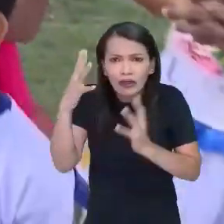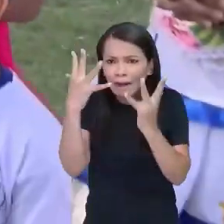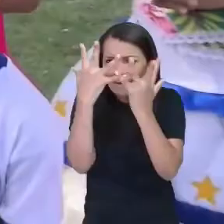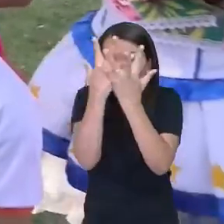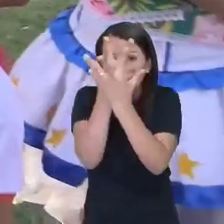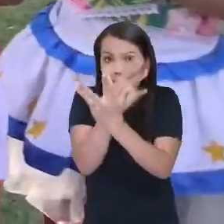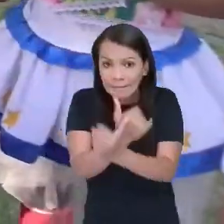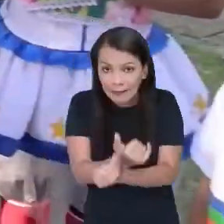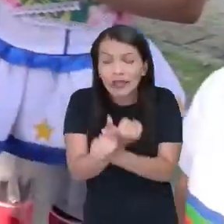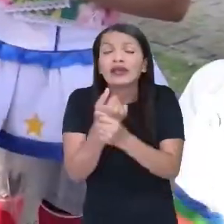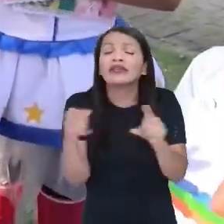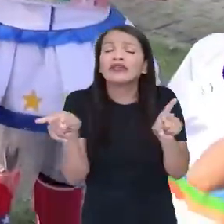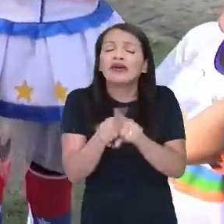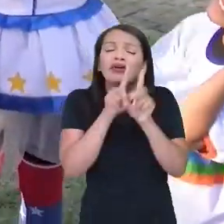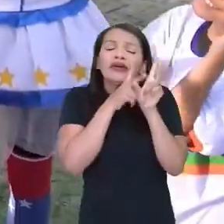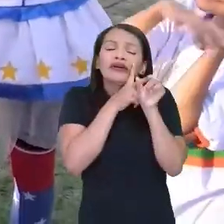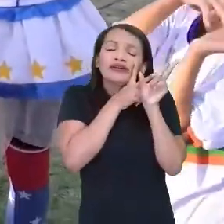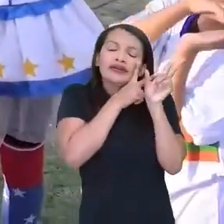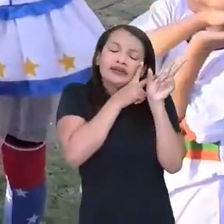Então dormir